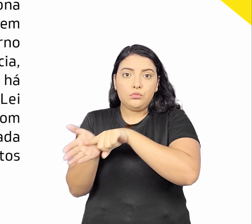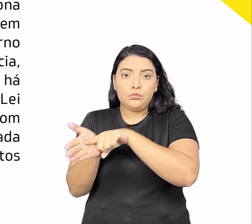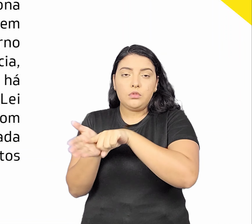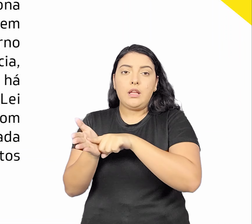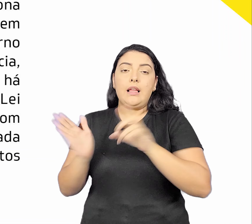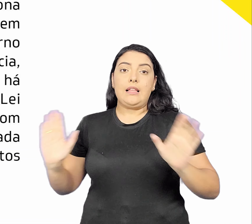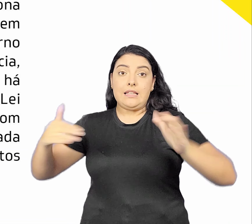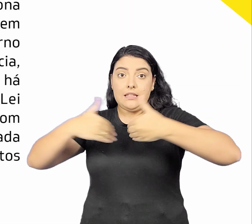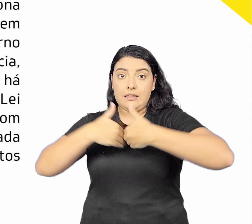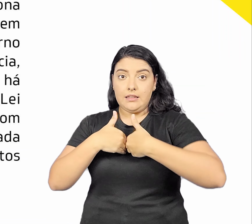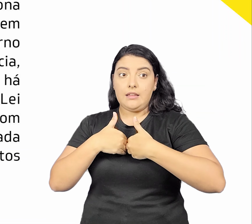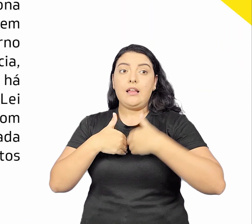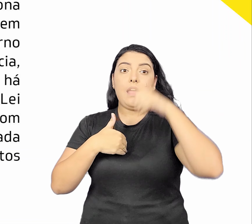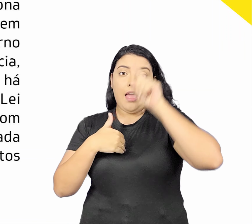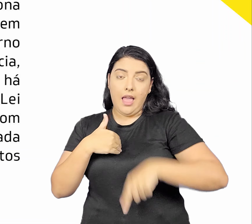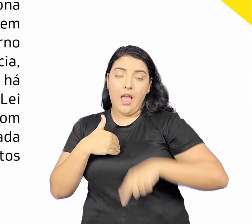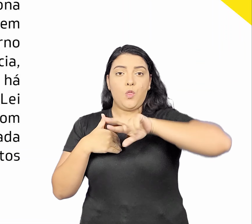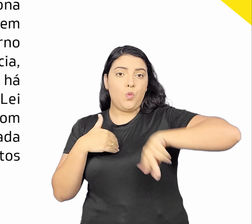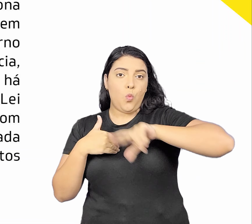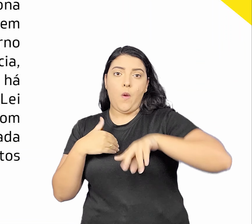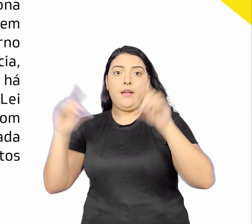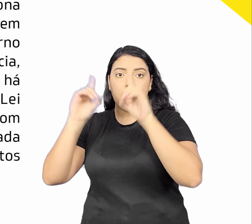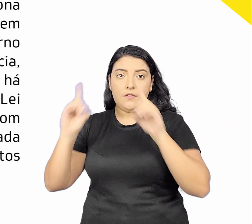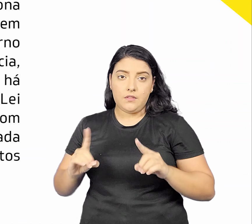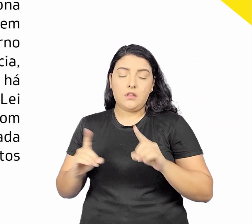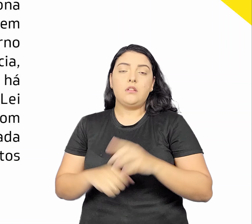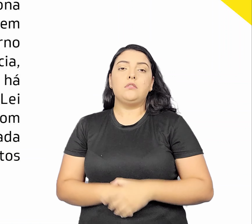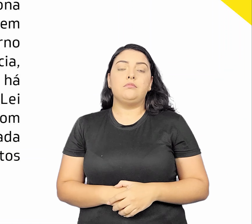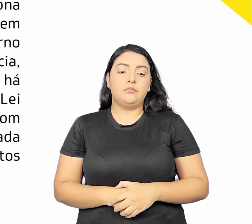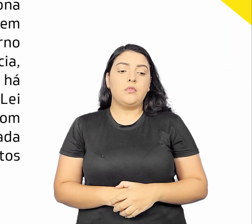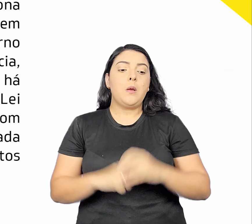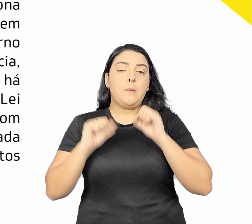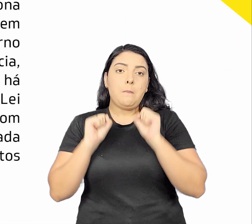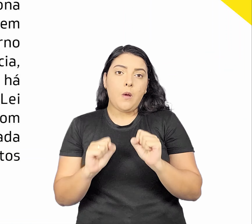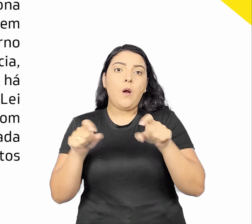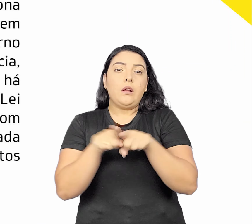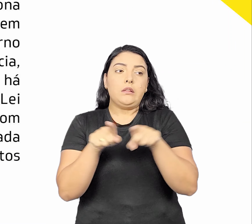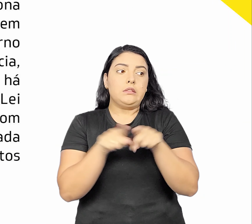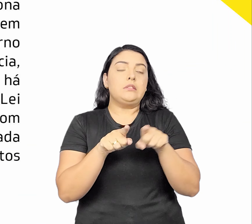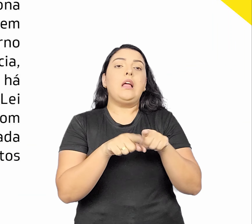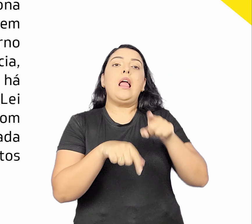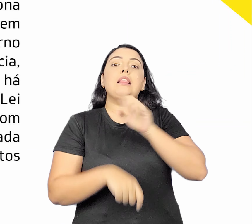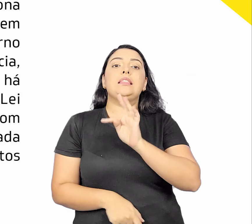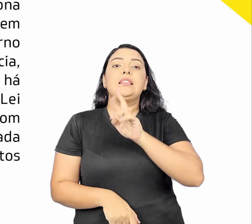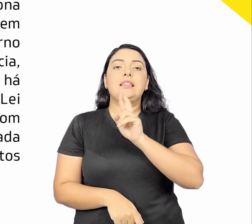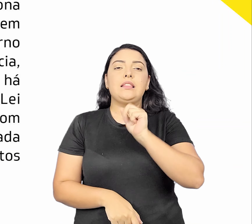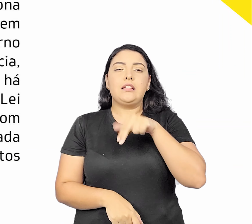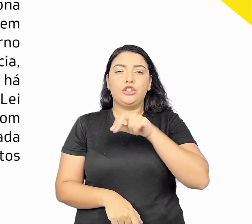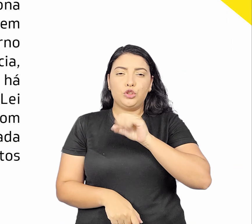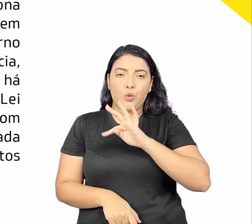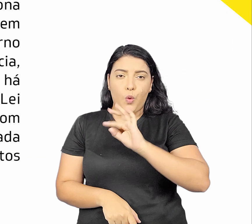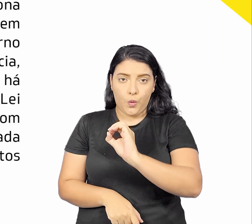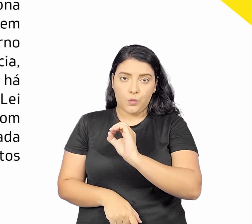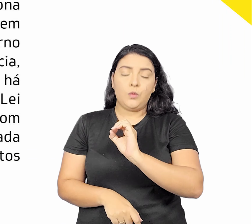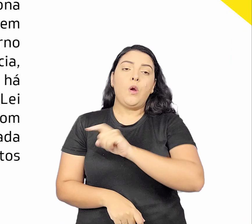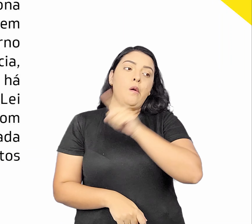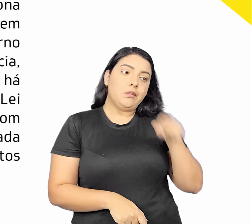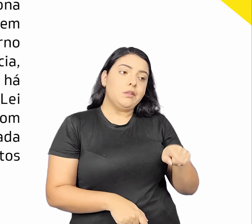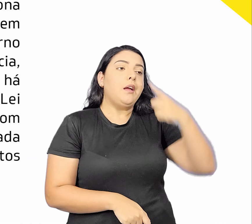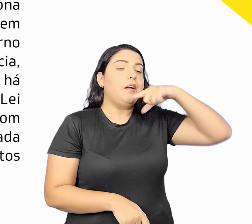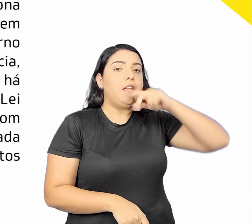transtorno do espectro autista não é uma deficiência nem uma doença É um transtorno E há quem se